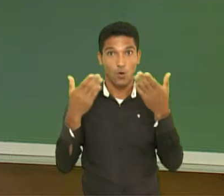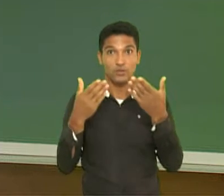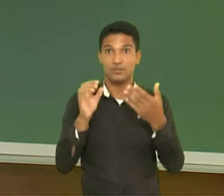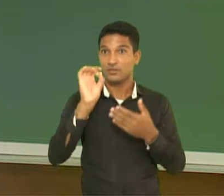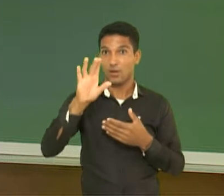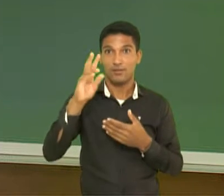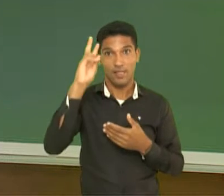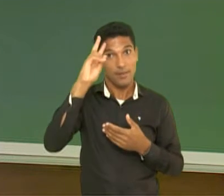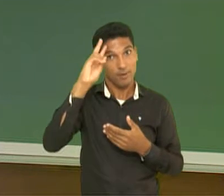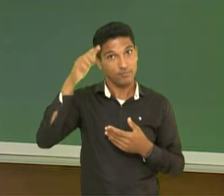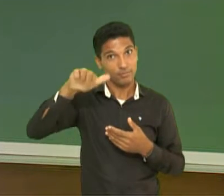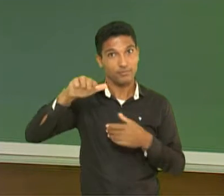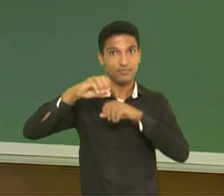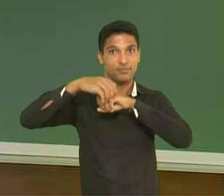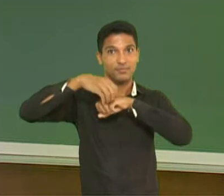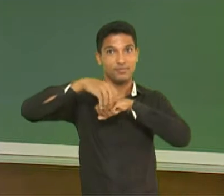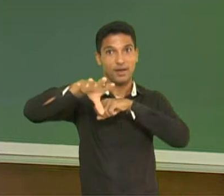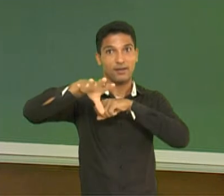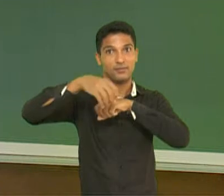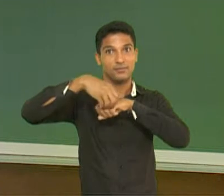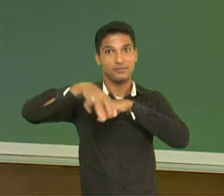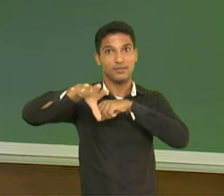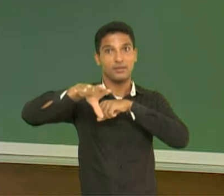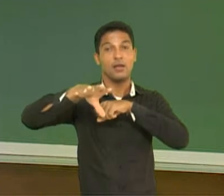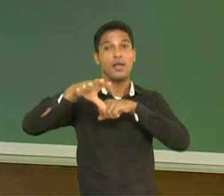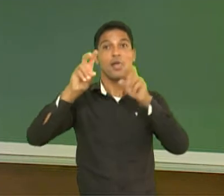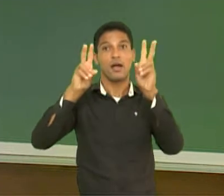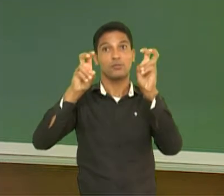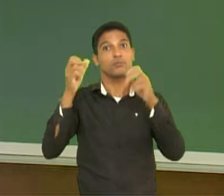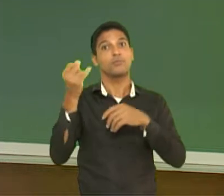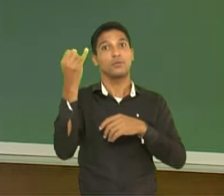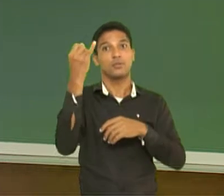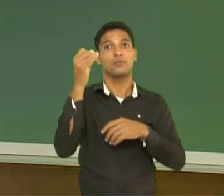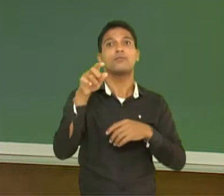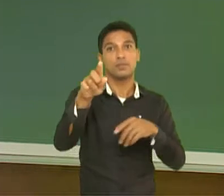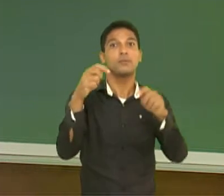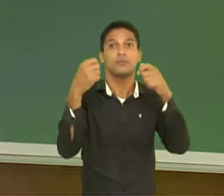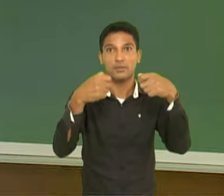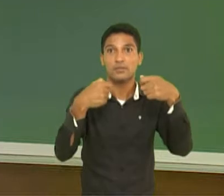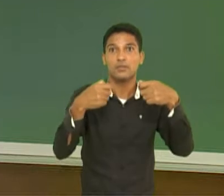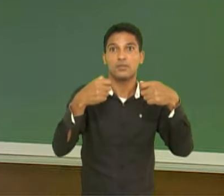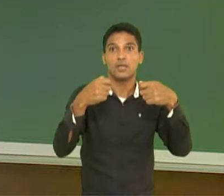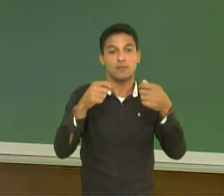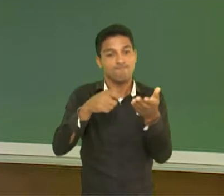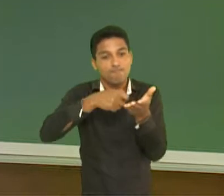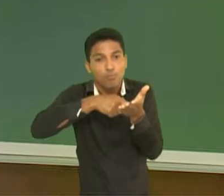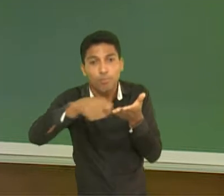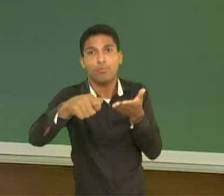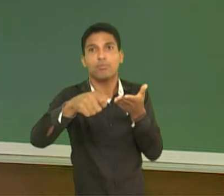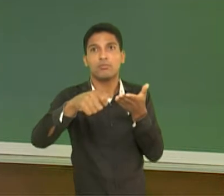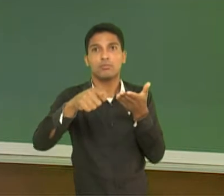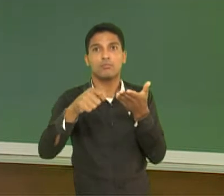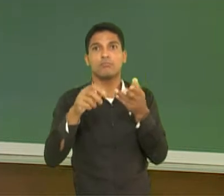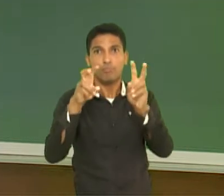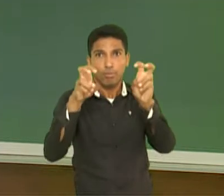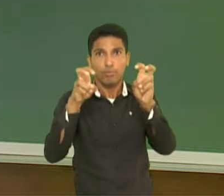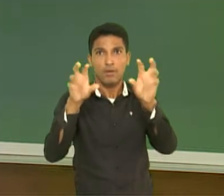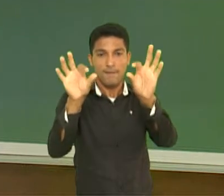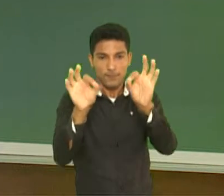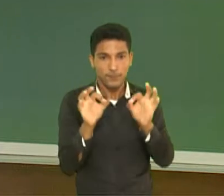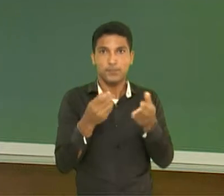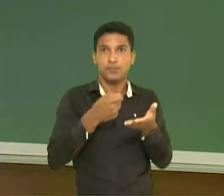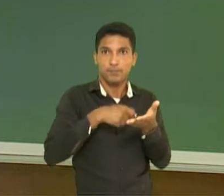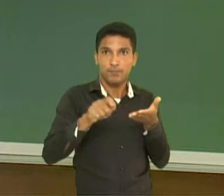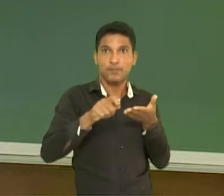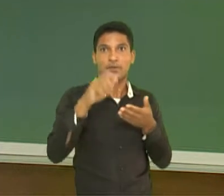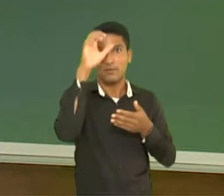assuntos que são realmente importantes, que você tem que destacar, são fundamentais que você lembre destes assuntos, alguns mais